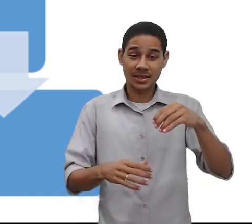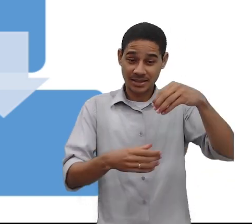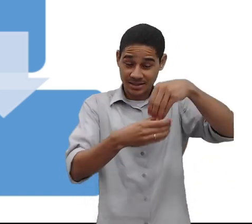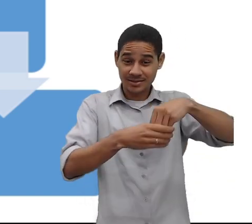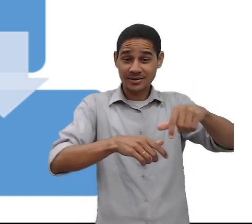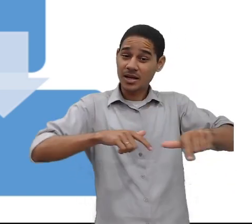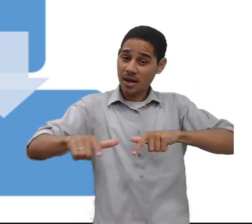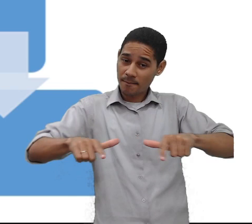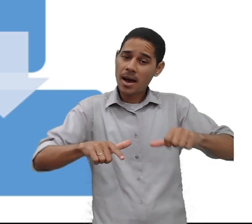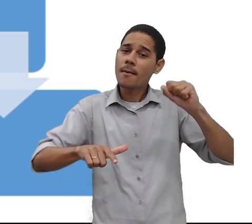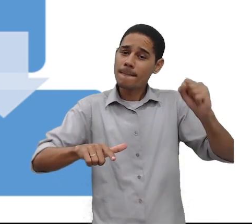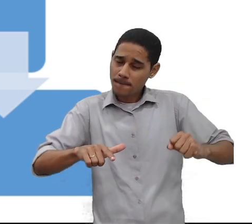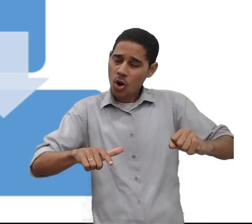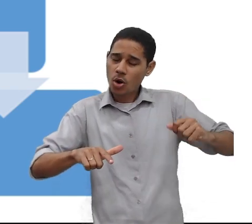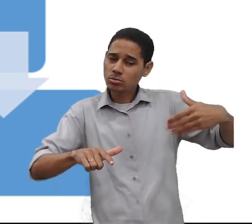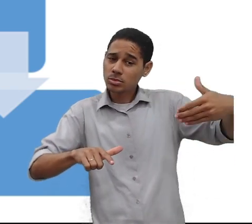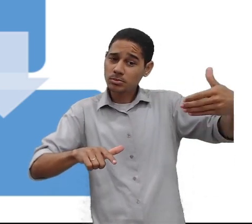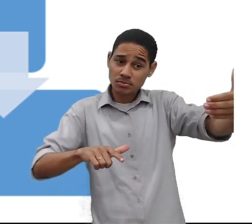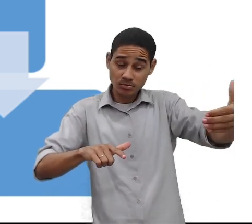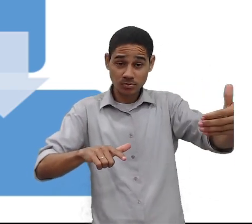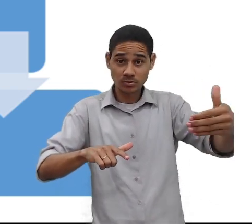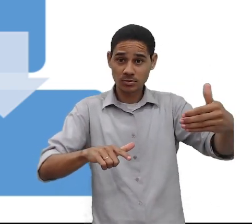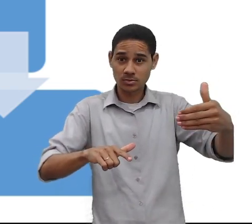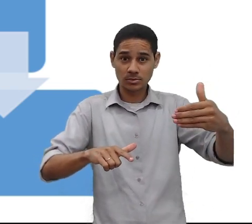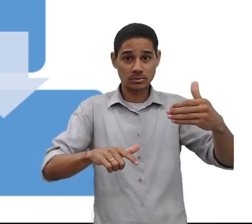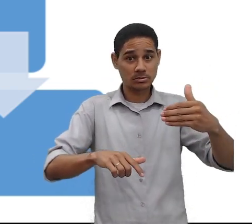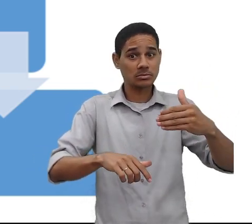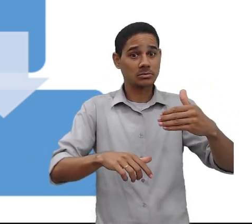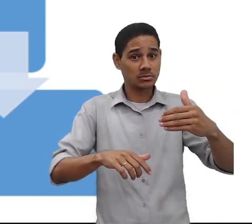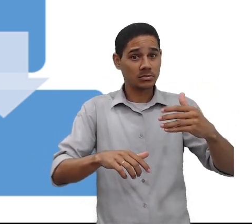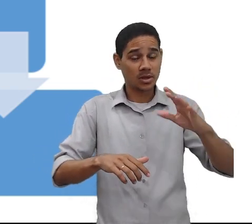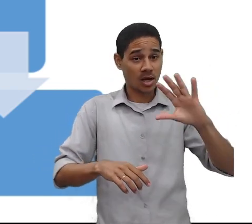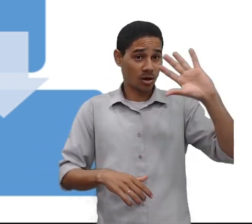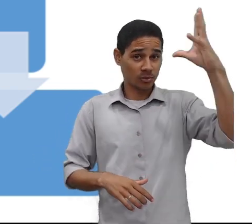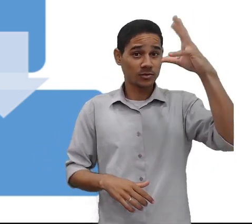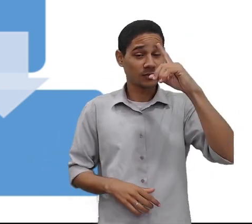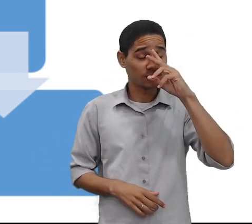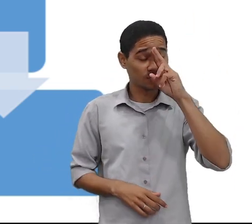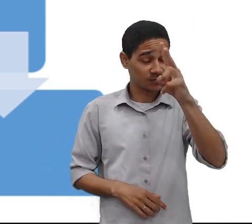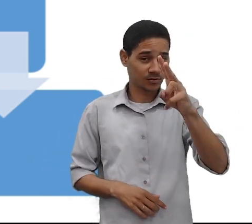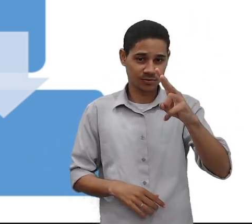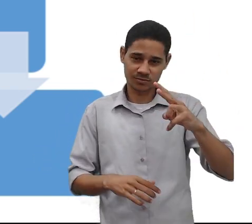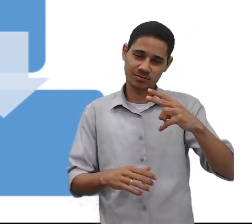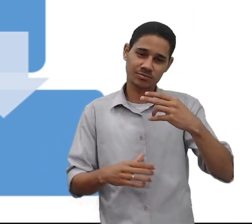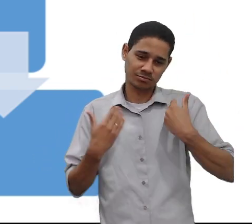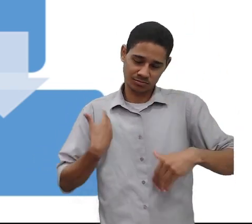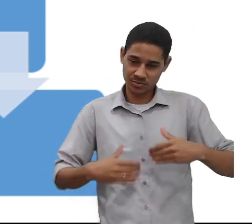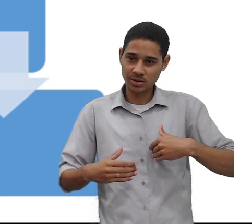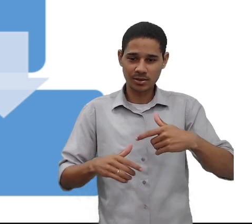causar danos significativos ou segurança do trabalhador,